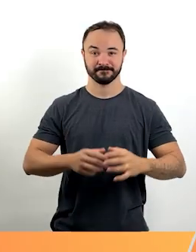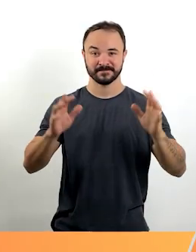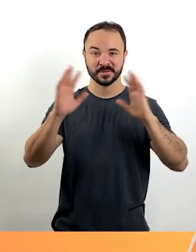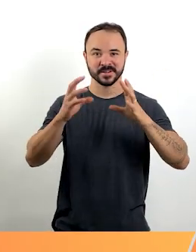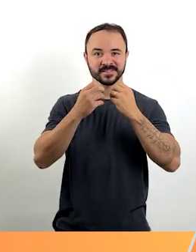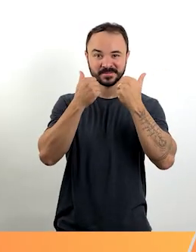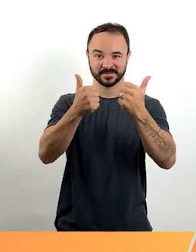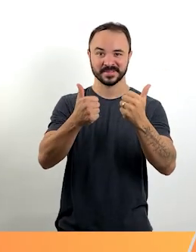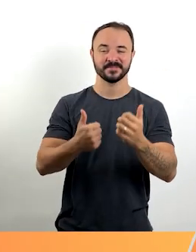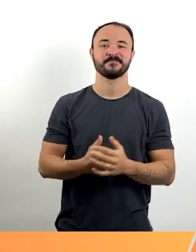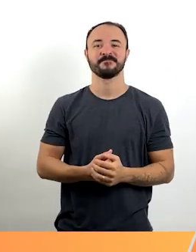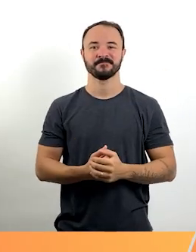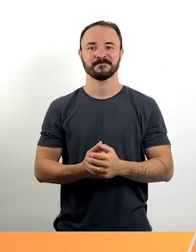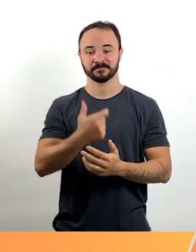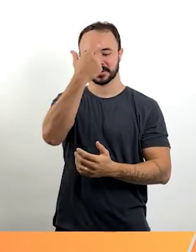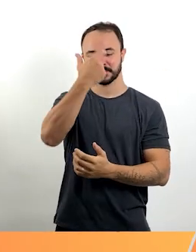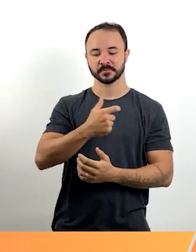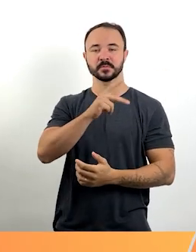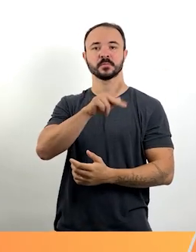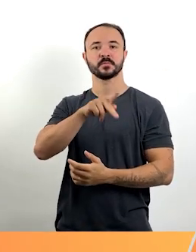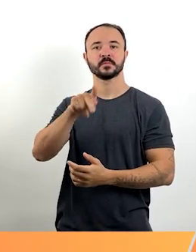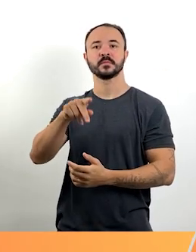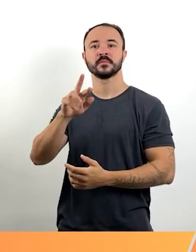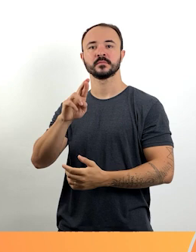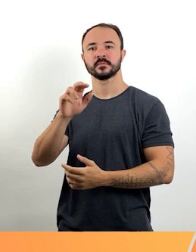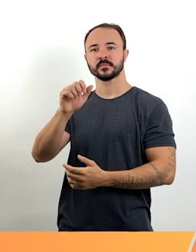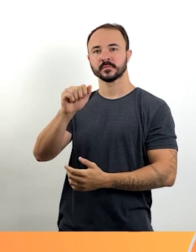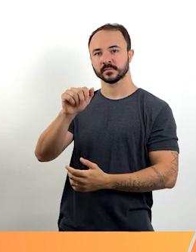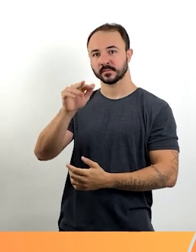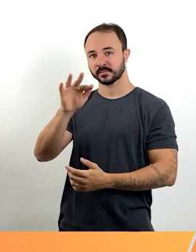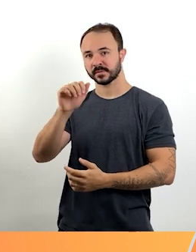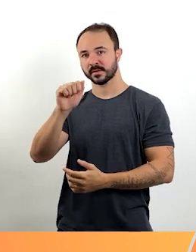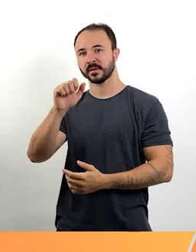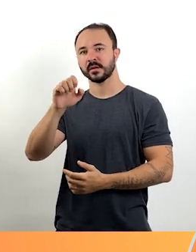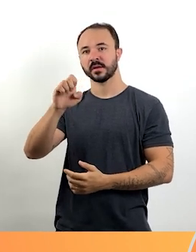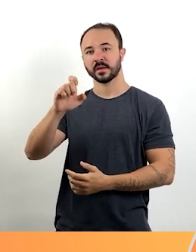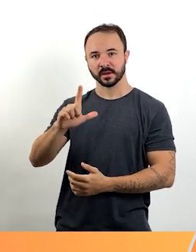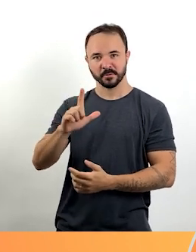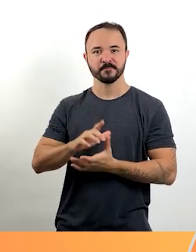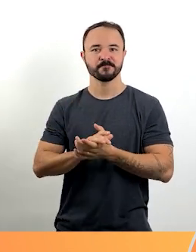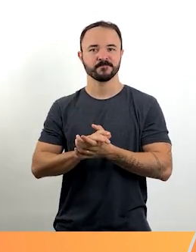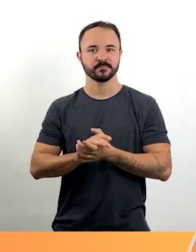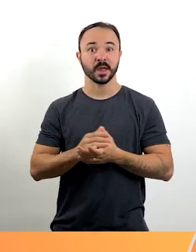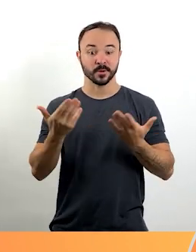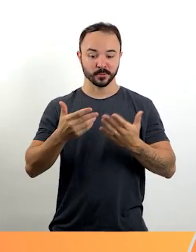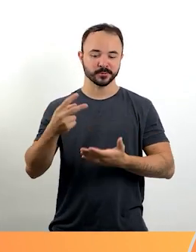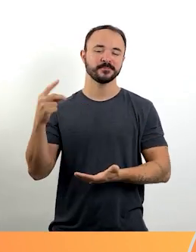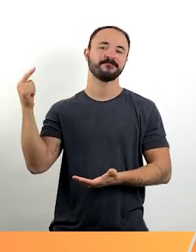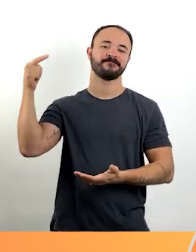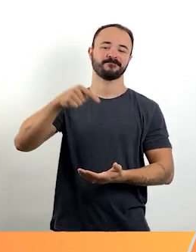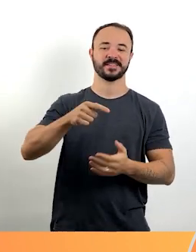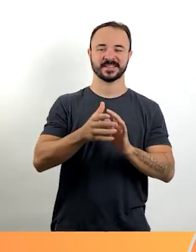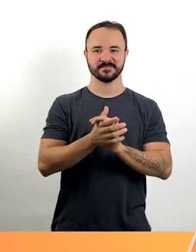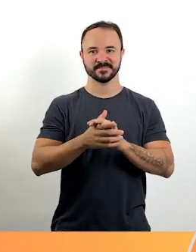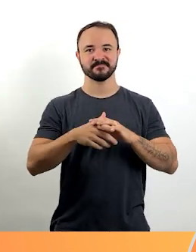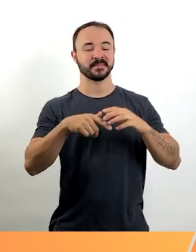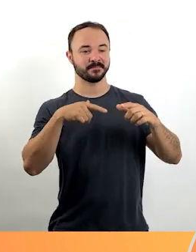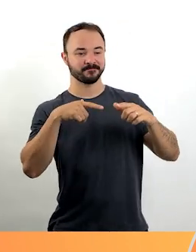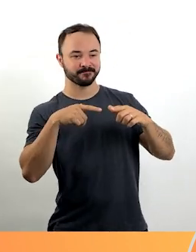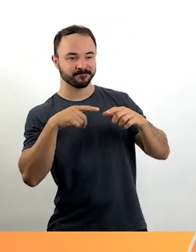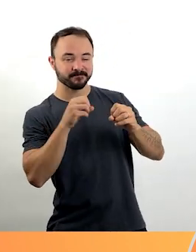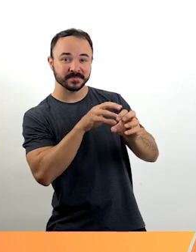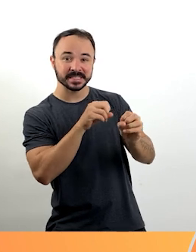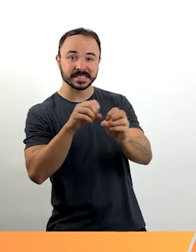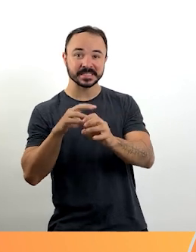Fala pessoal, tudo bem com vocês? Eu sou o professor Rafael Cardoso e venho aqui trabalhar a disciplina de Educação Física